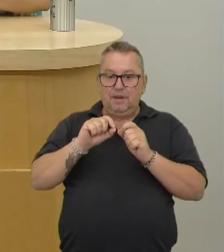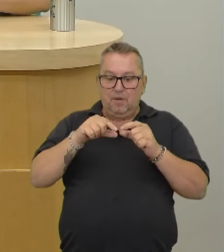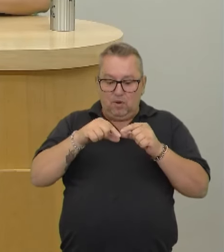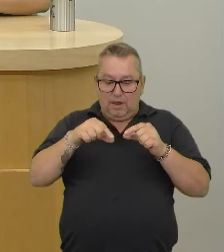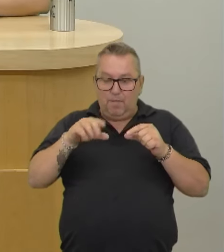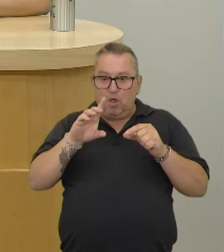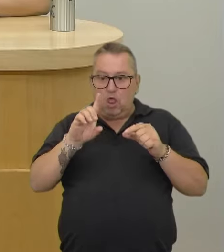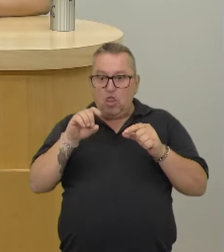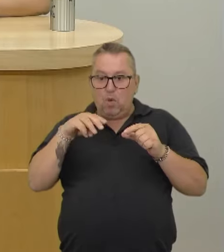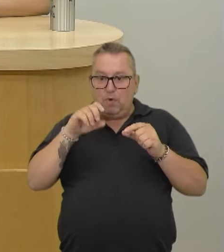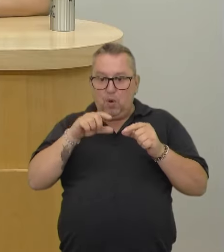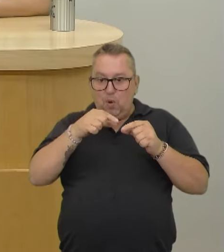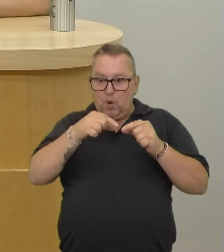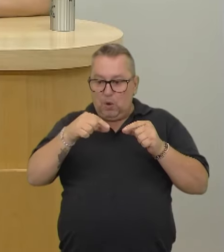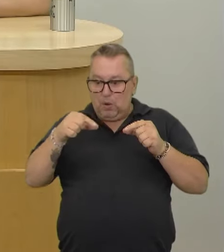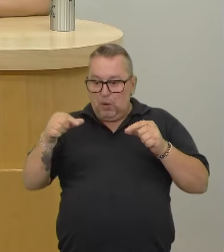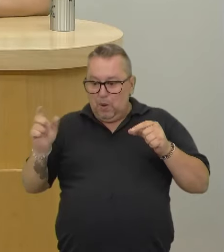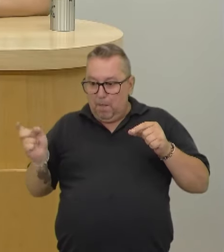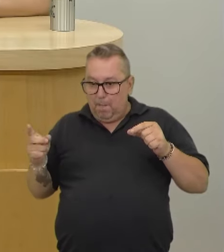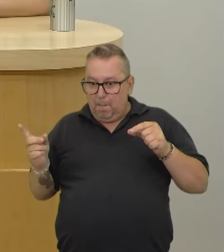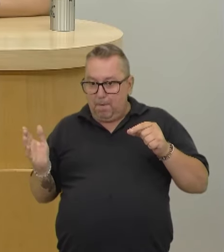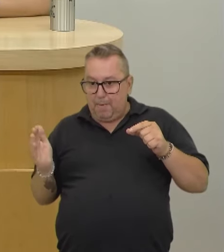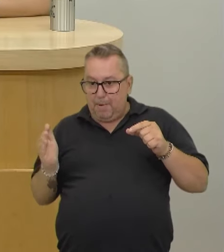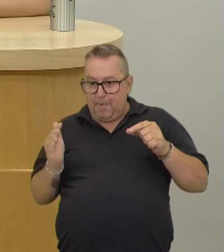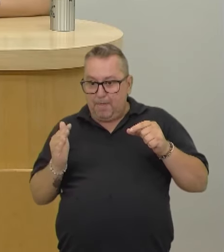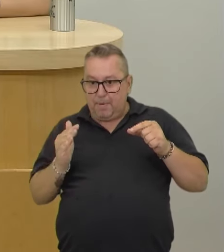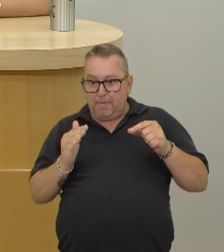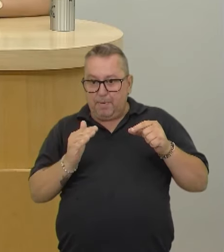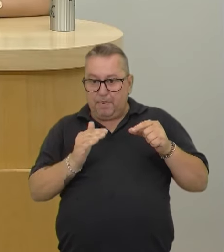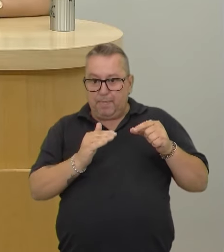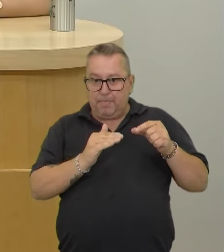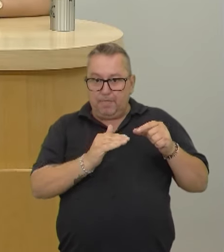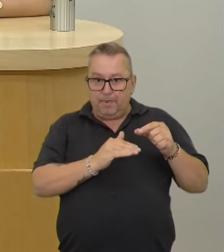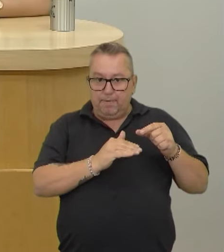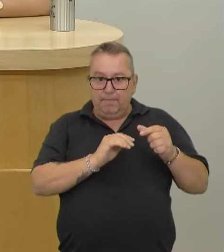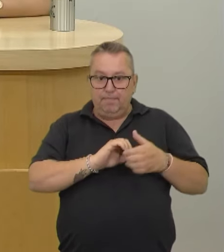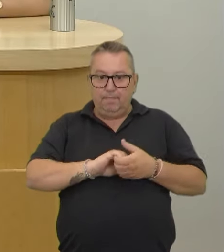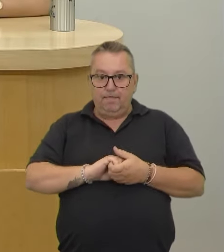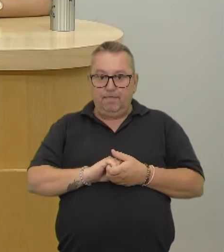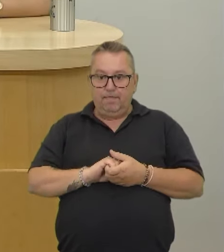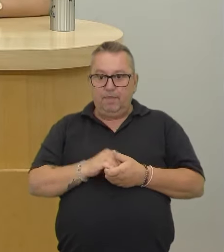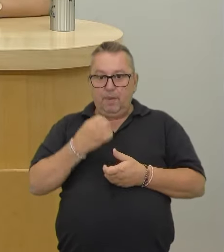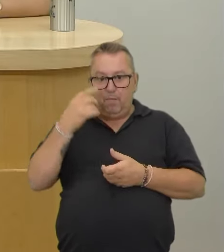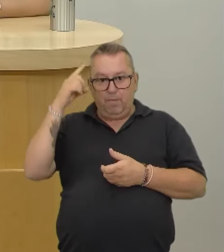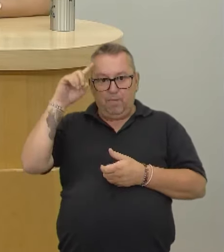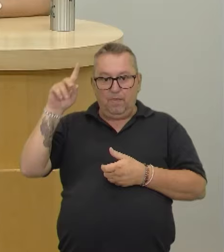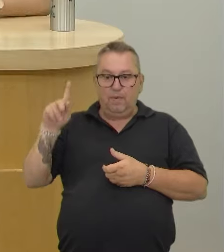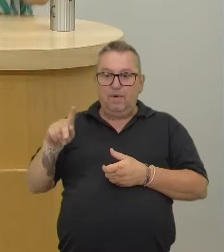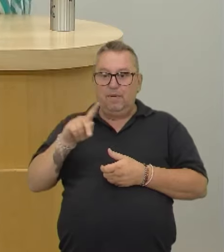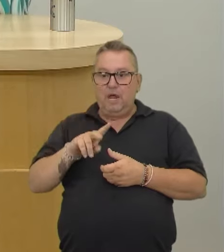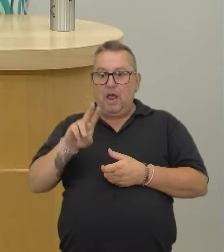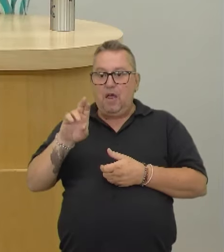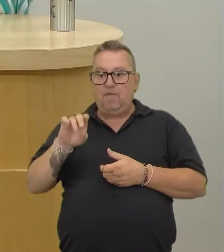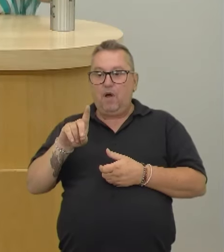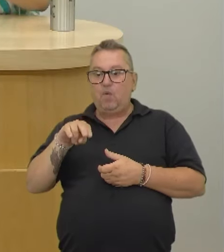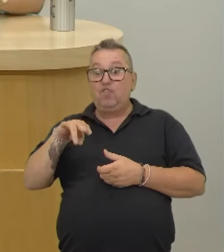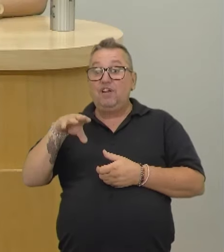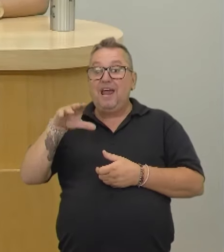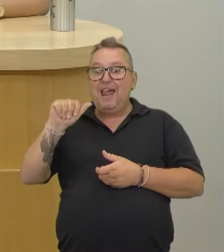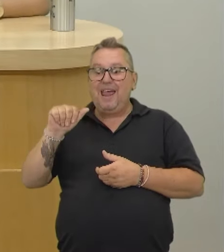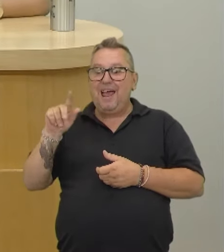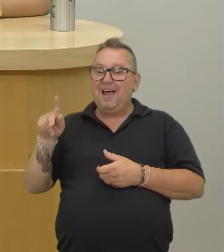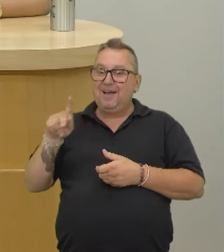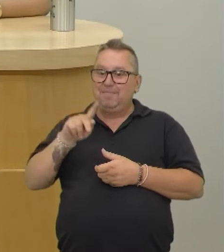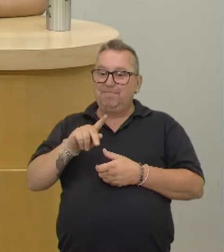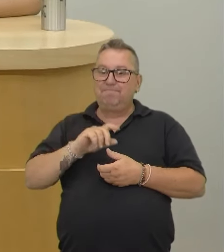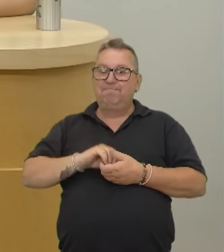de dominó? Adorava. Ô, deixa eu te falar. Bom dia, tem um bom dia. Bom dia! Professora Claudineia, obrigada, você mudou